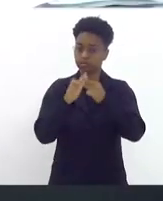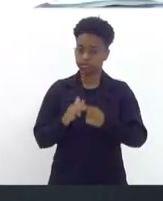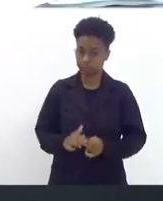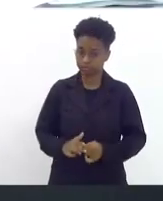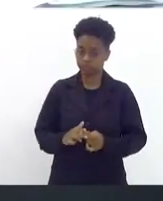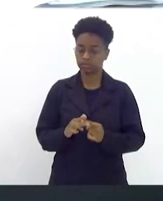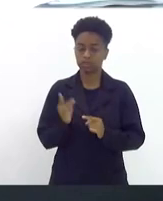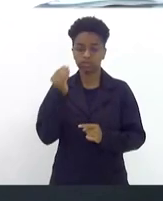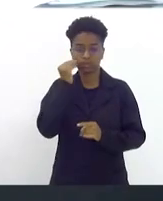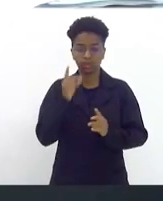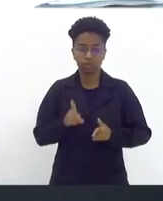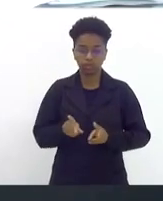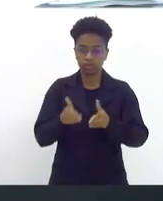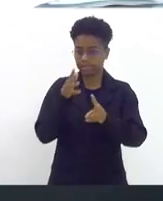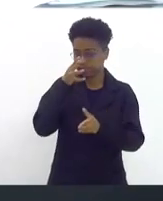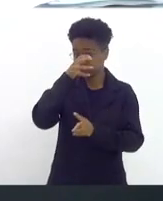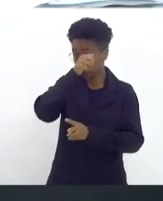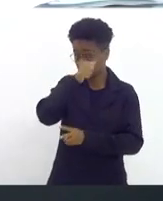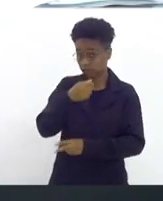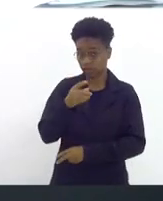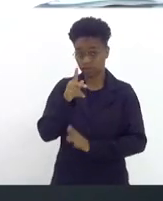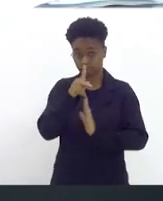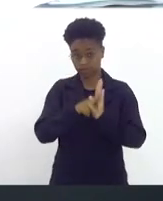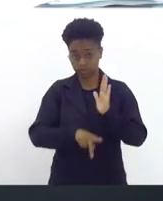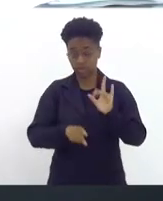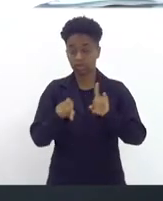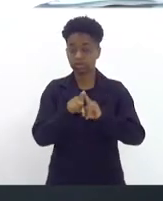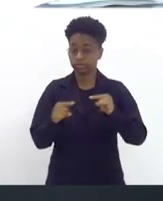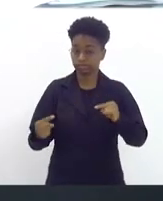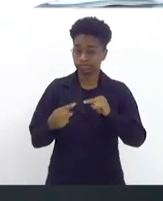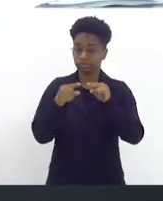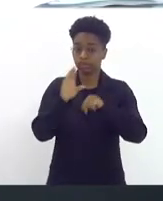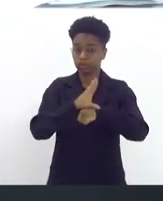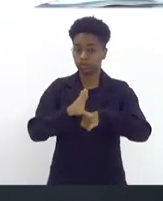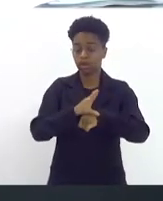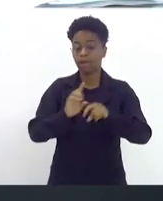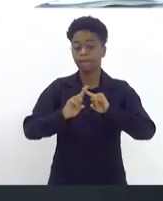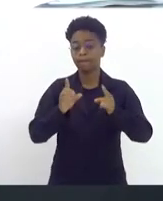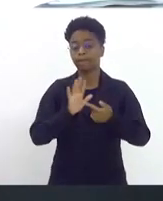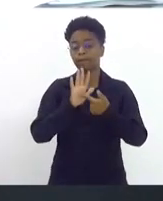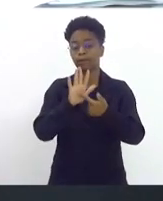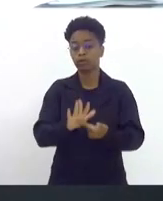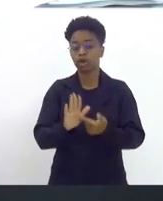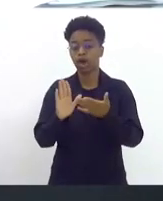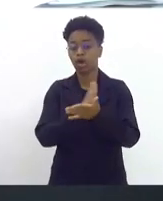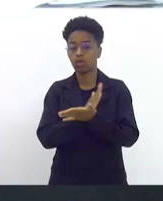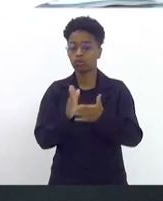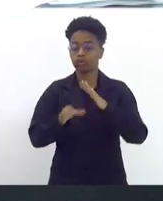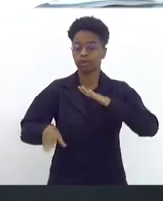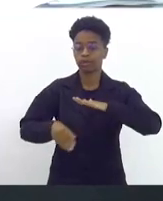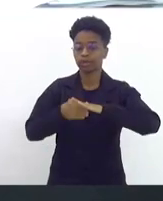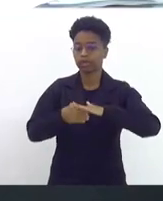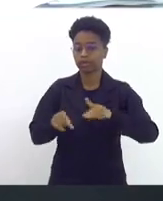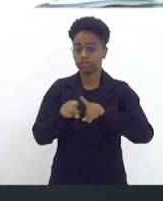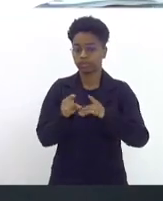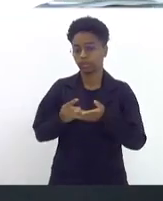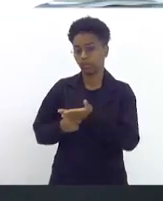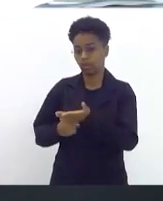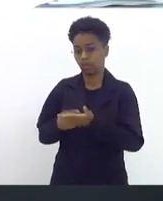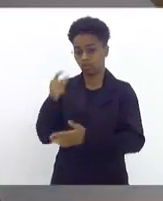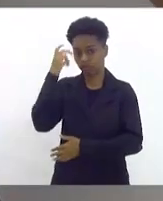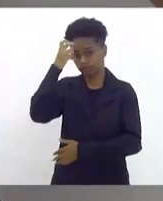manter salvar o projeto e da pela constitucionalidade só que apresentamos algumas emendas acordada com